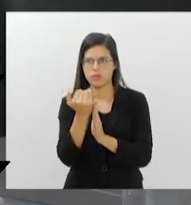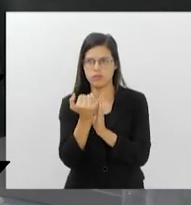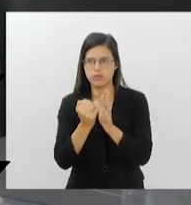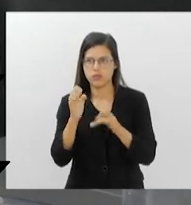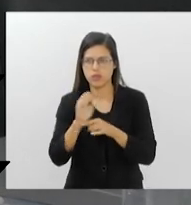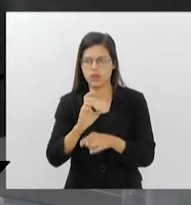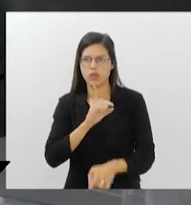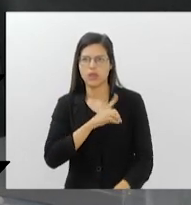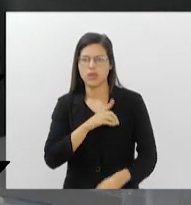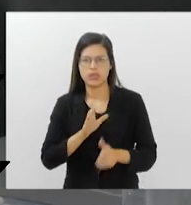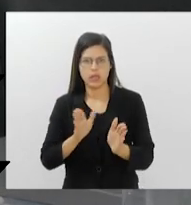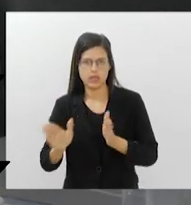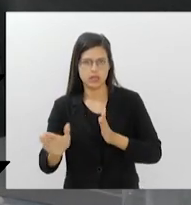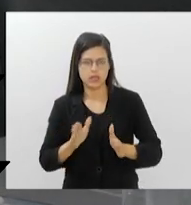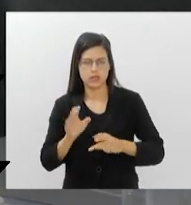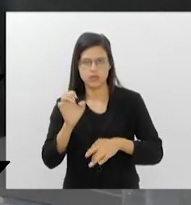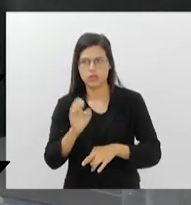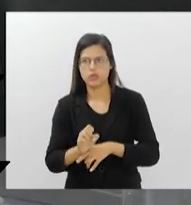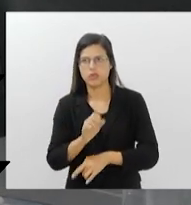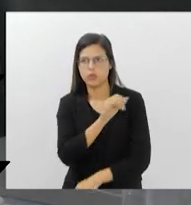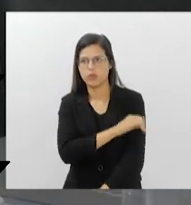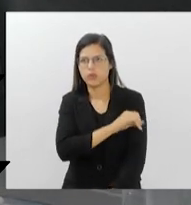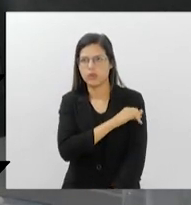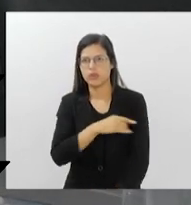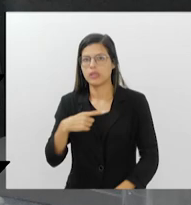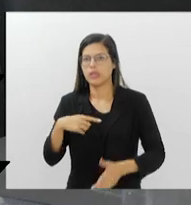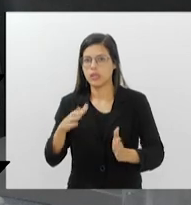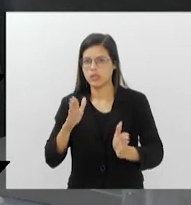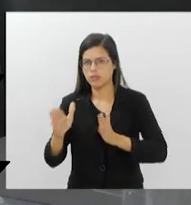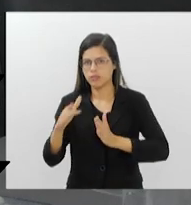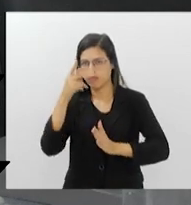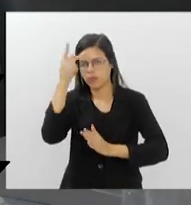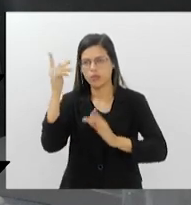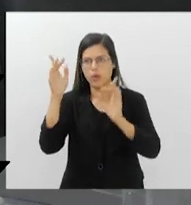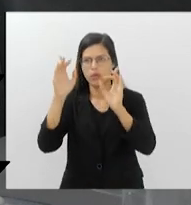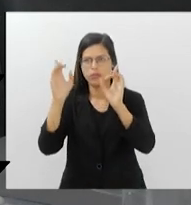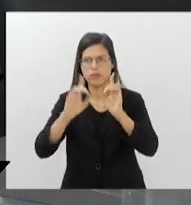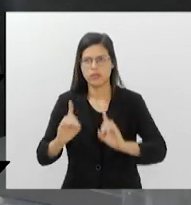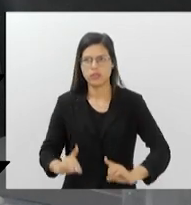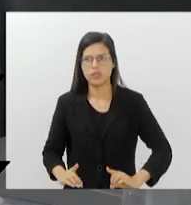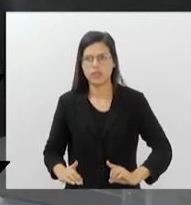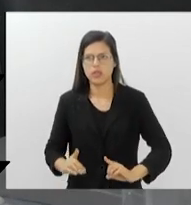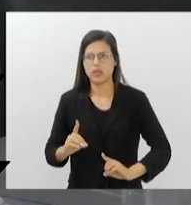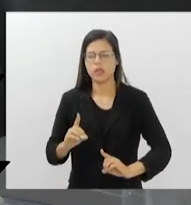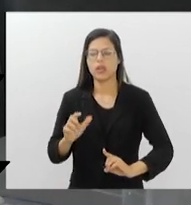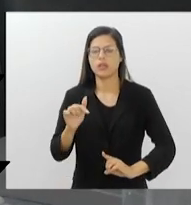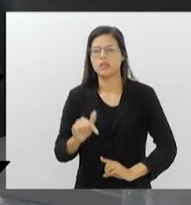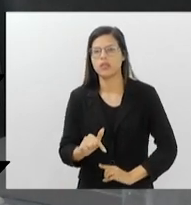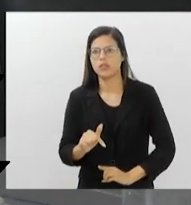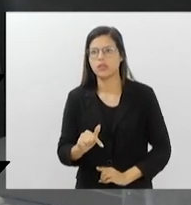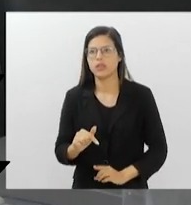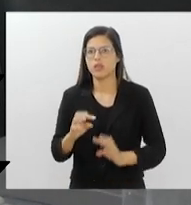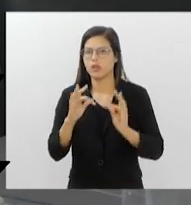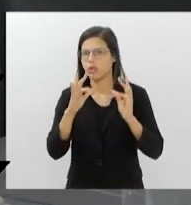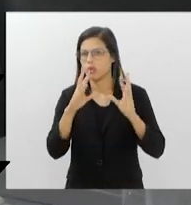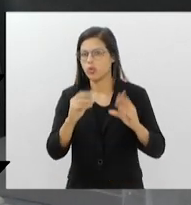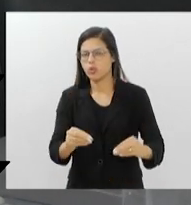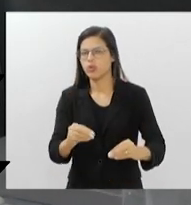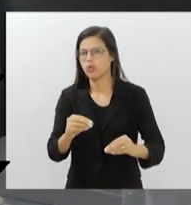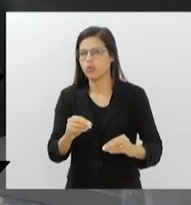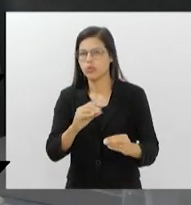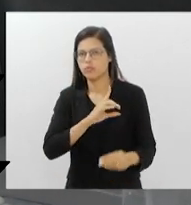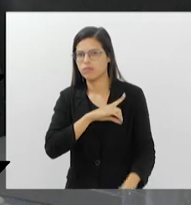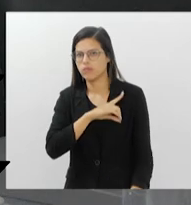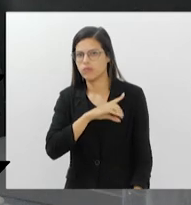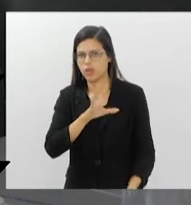delegacia acessível no estado do Rio de Janeiro para a implementação da acessibilidade das pessoas com deficiência pcds em todas as delegacias de polícia